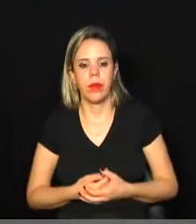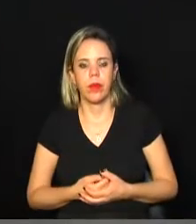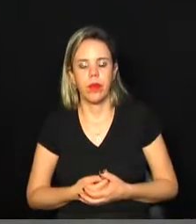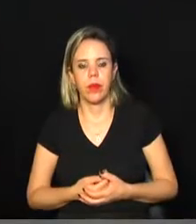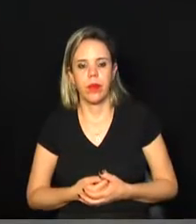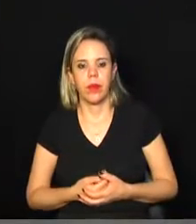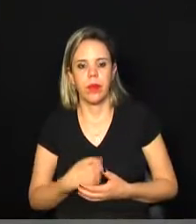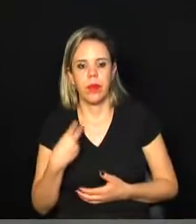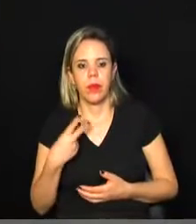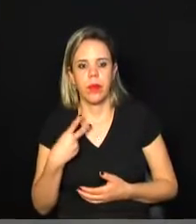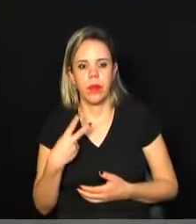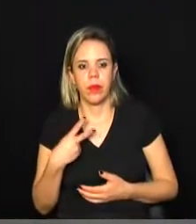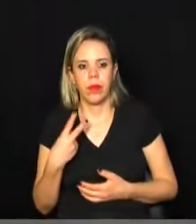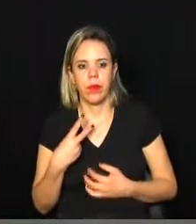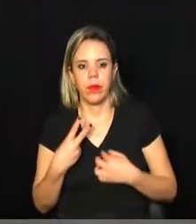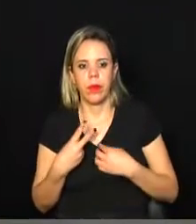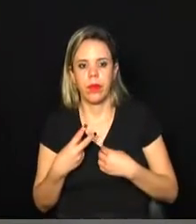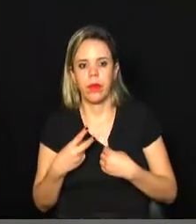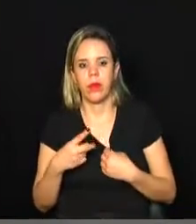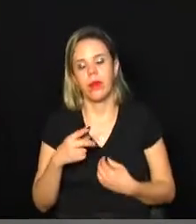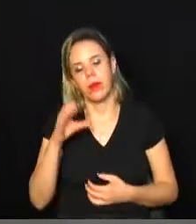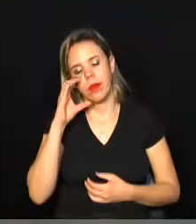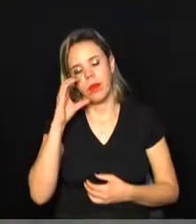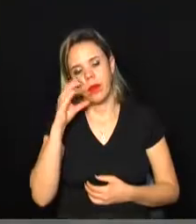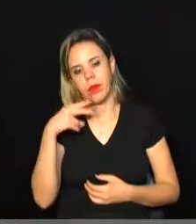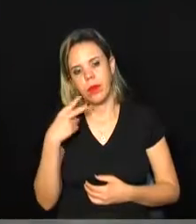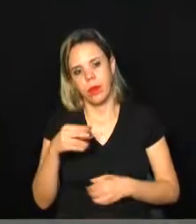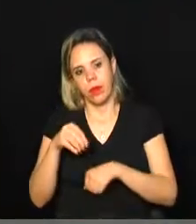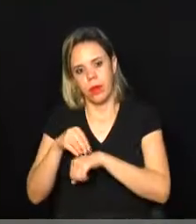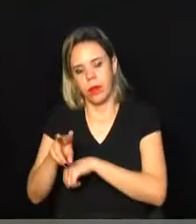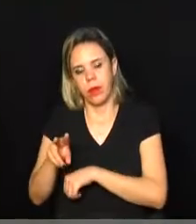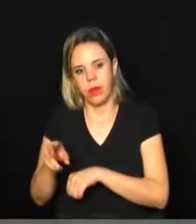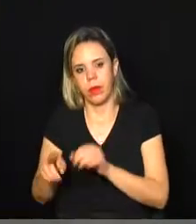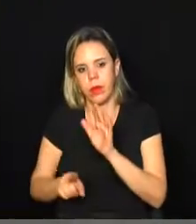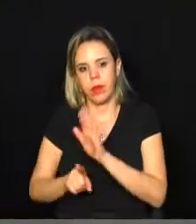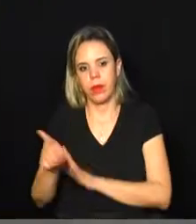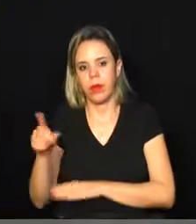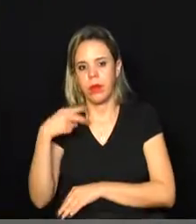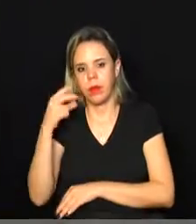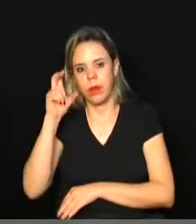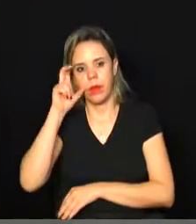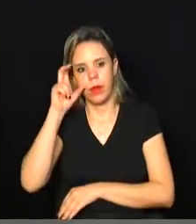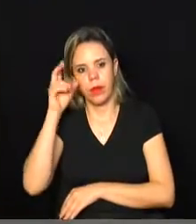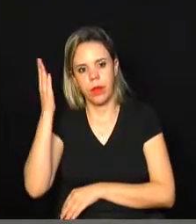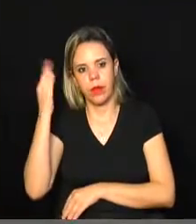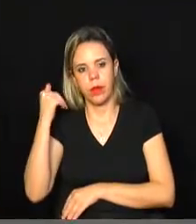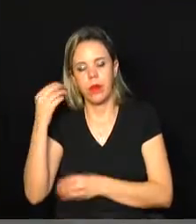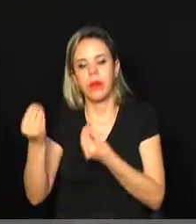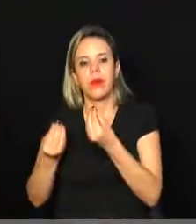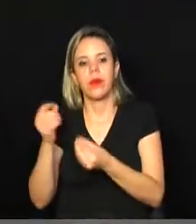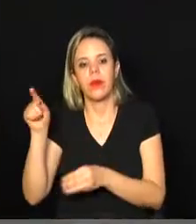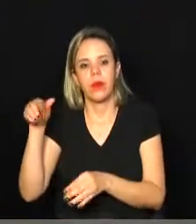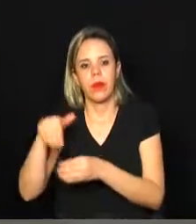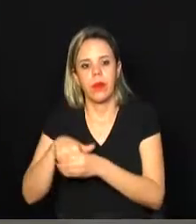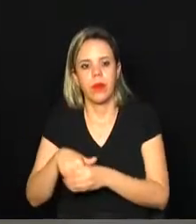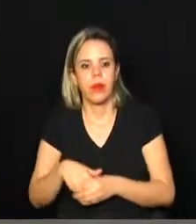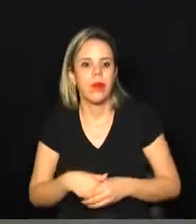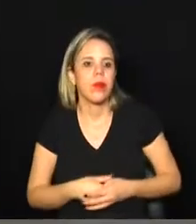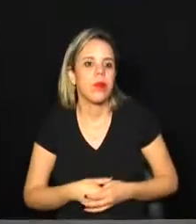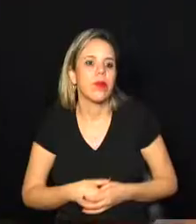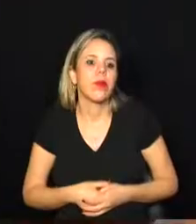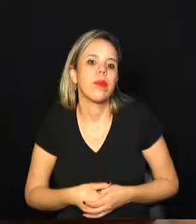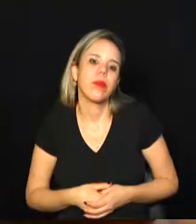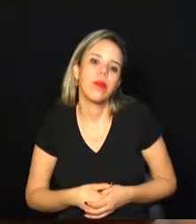e Vereador Luiz Cirilo eu passo a palavra ao Vereador Carlinhos camelô para usar o seu